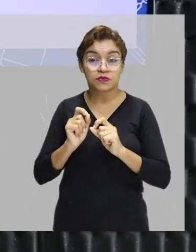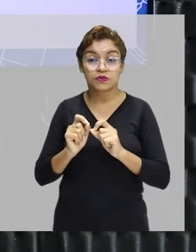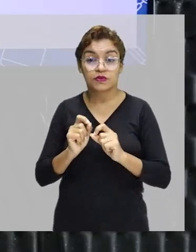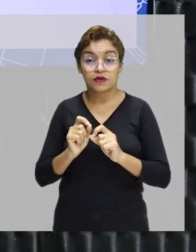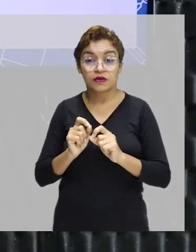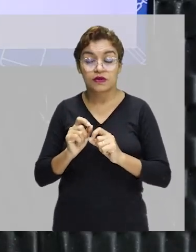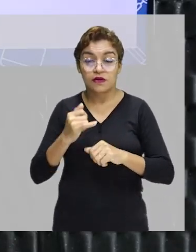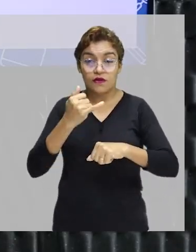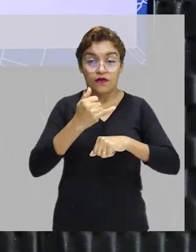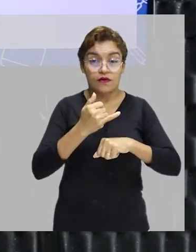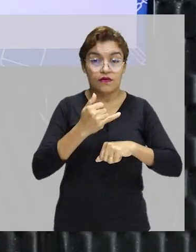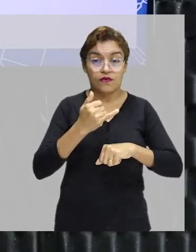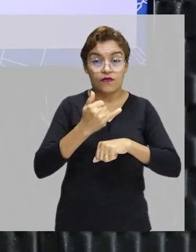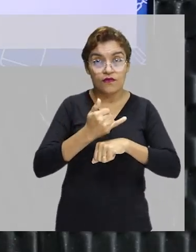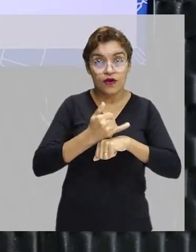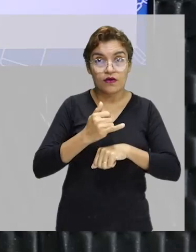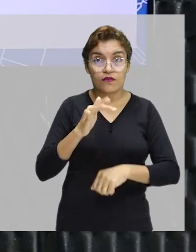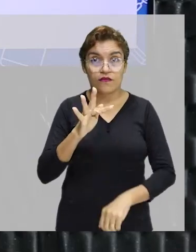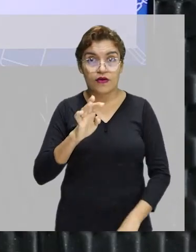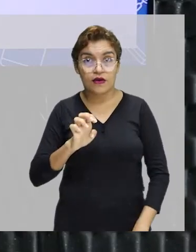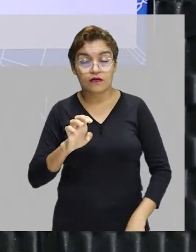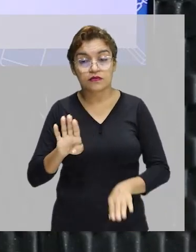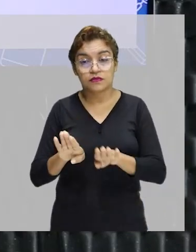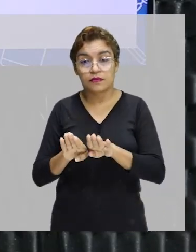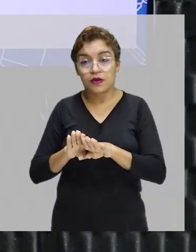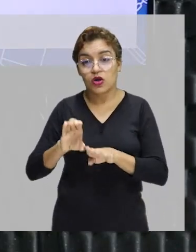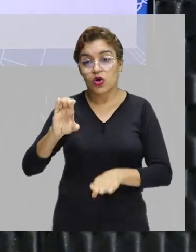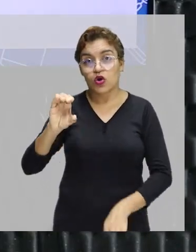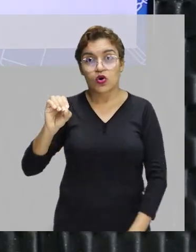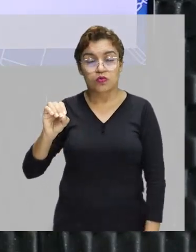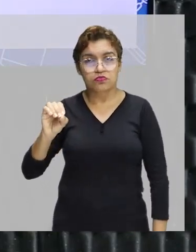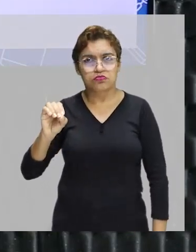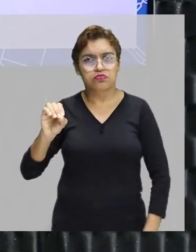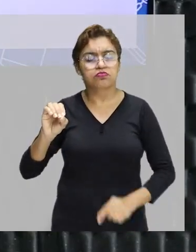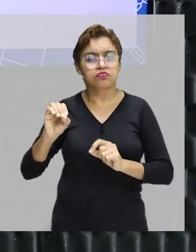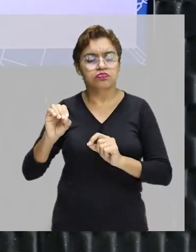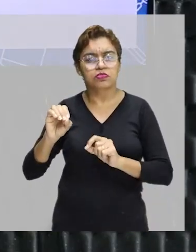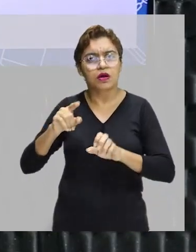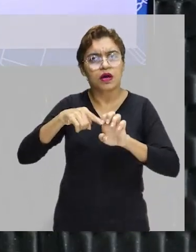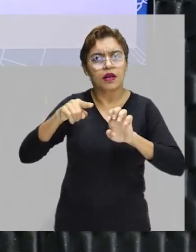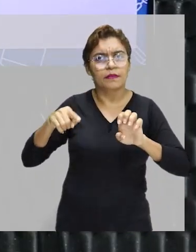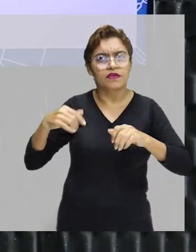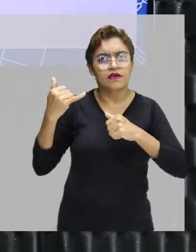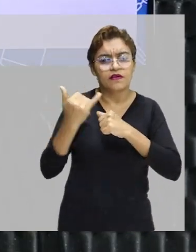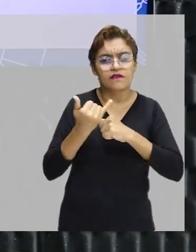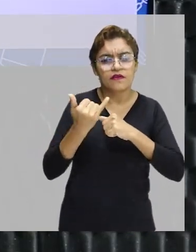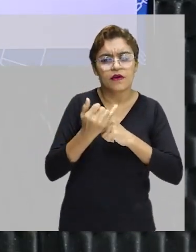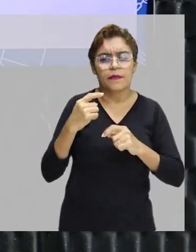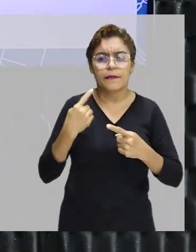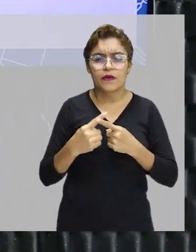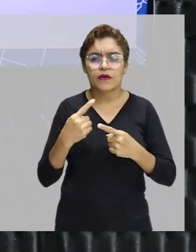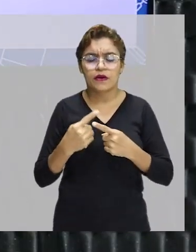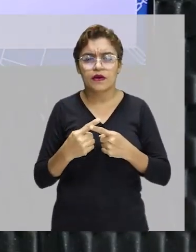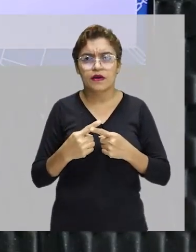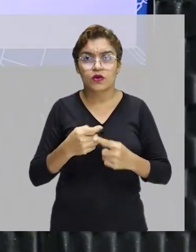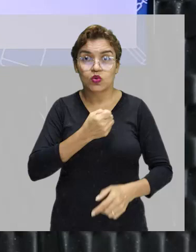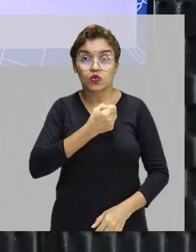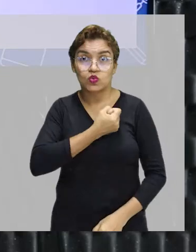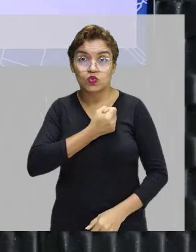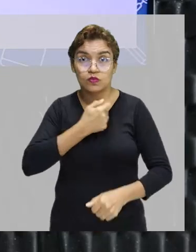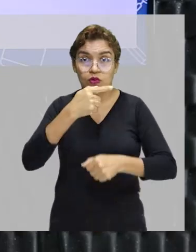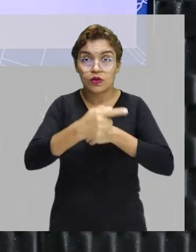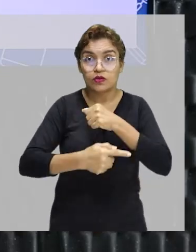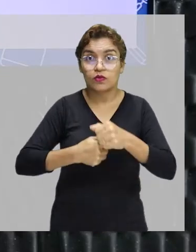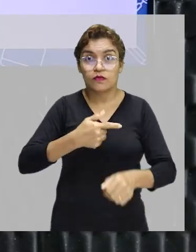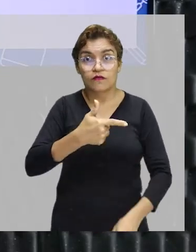do ferro para o cobalto. O elemento é ferro por quê? Porque ele possui o número atômico 26.